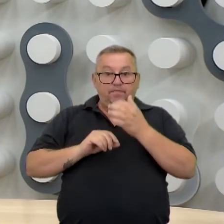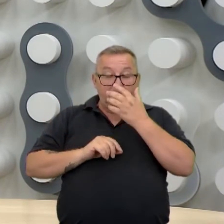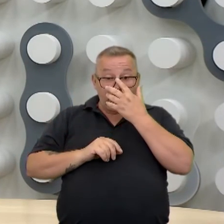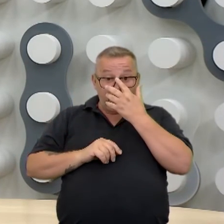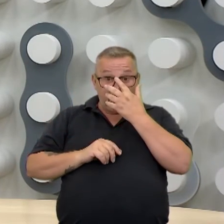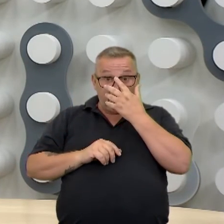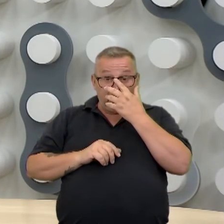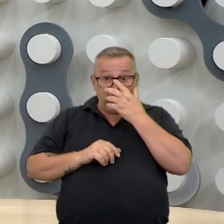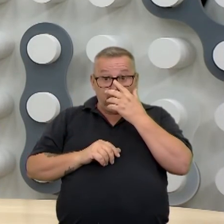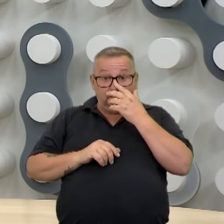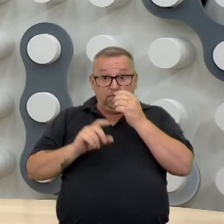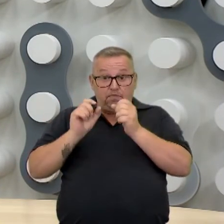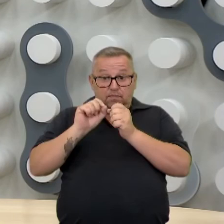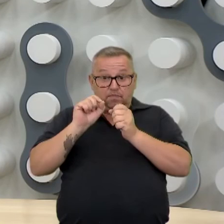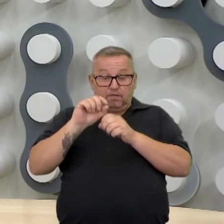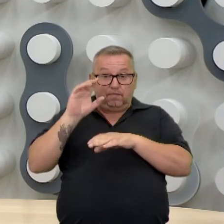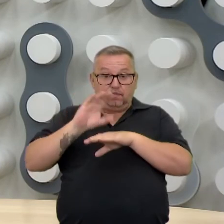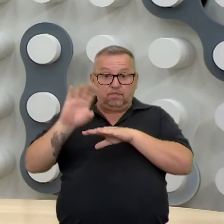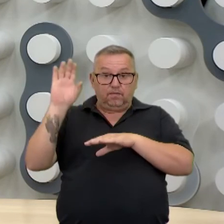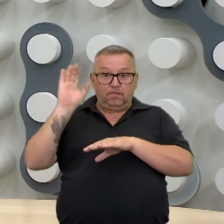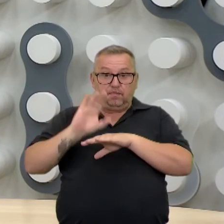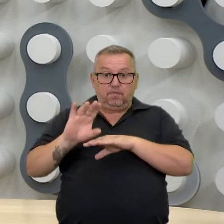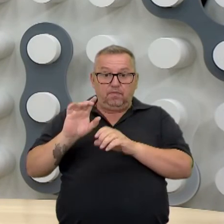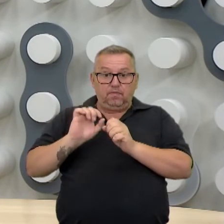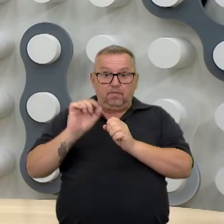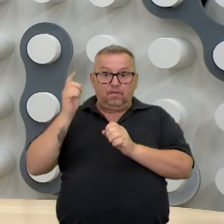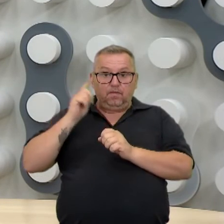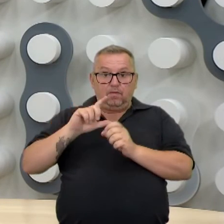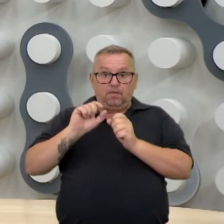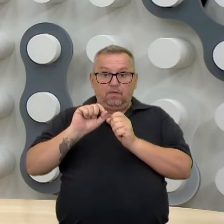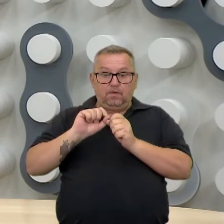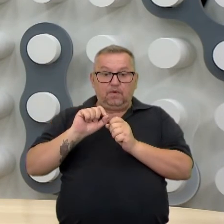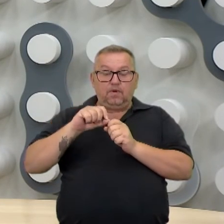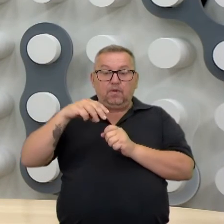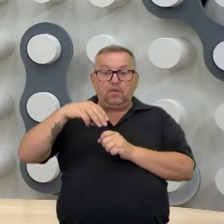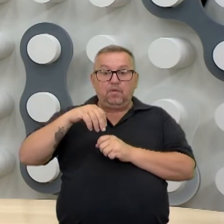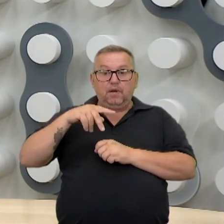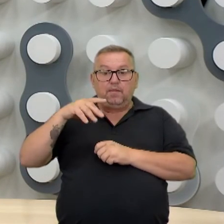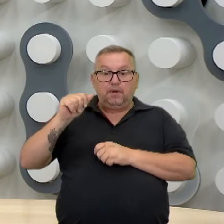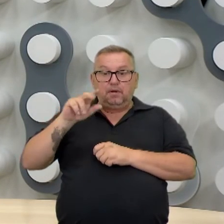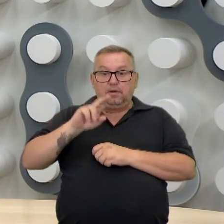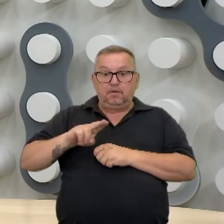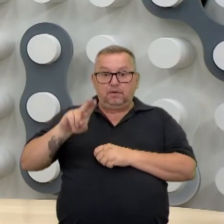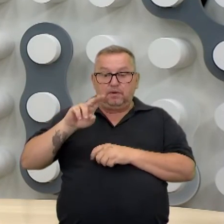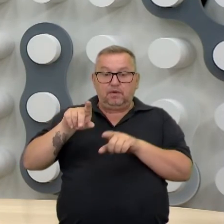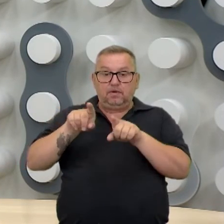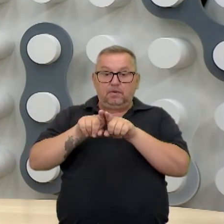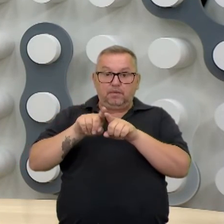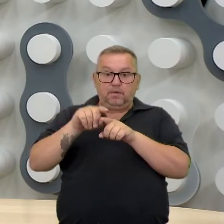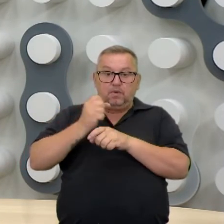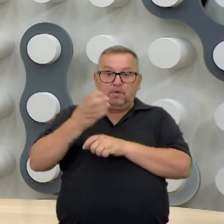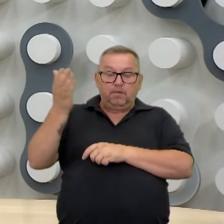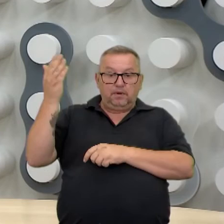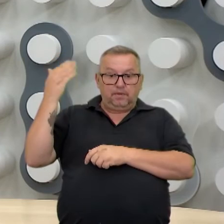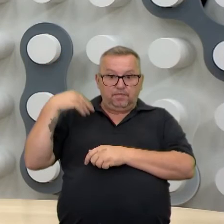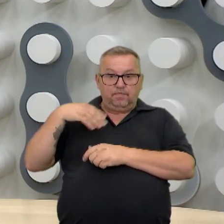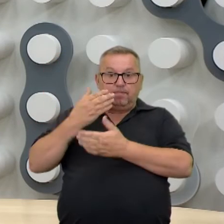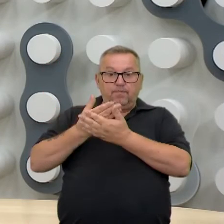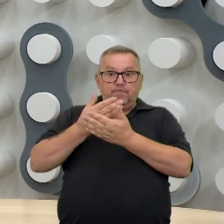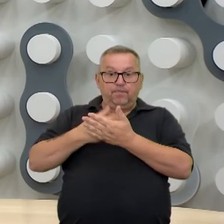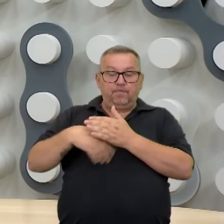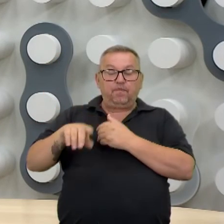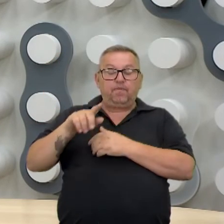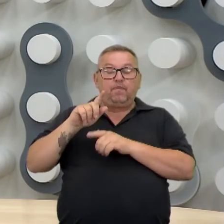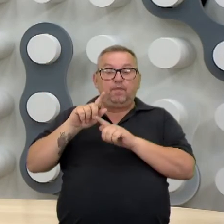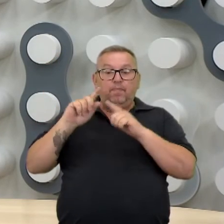Eu mesmo fiz aí um curso e consegui fazer, né, um mapa que até usei aqui, né, o ano passado nas aulas de geografia com